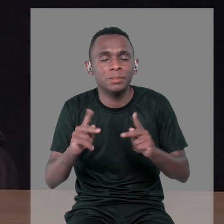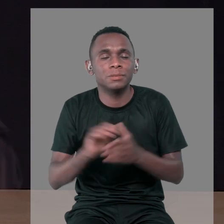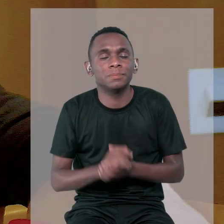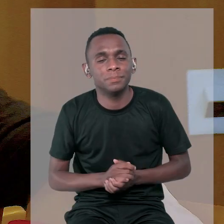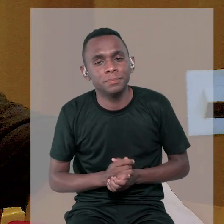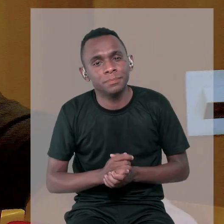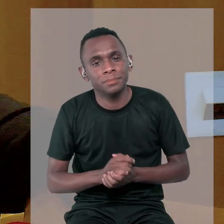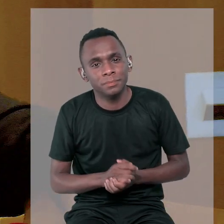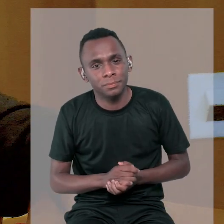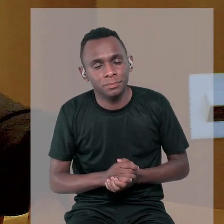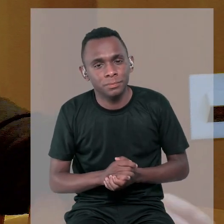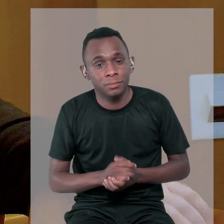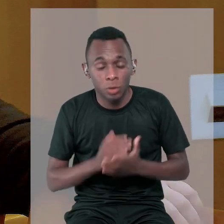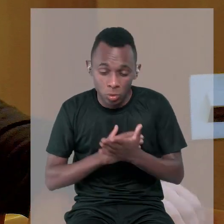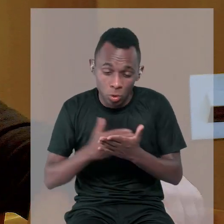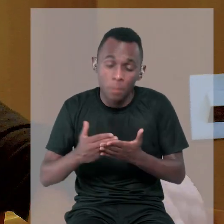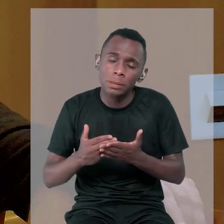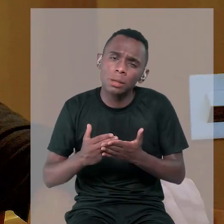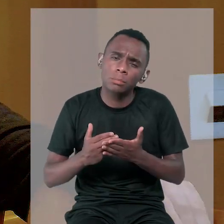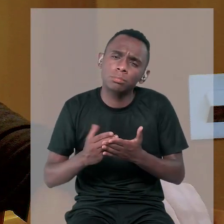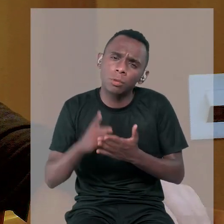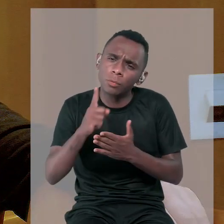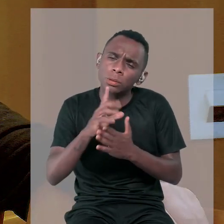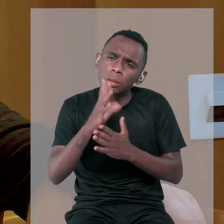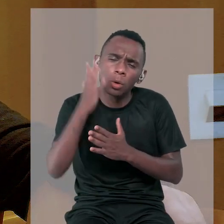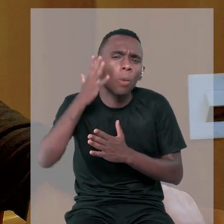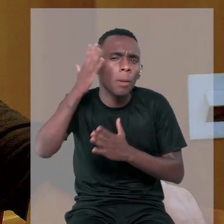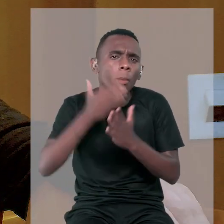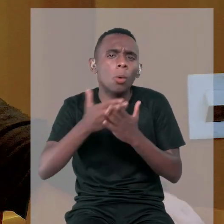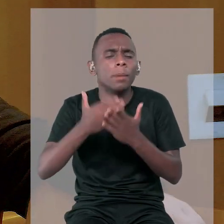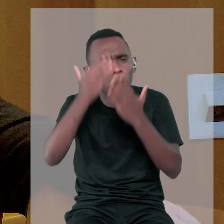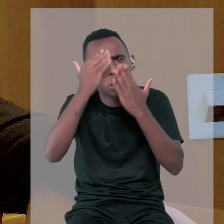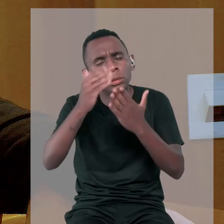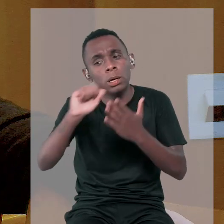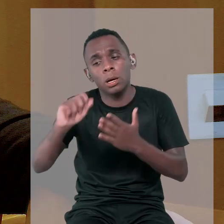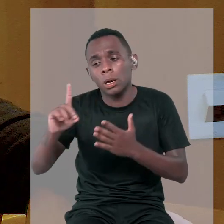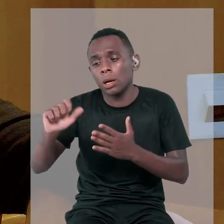começar espelhando o início da sua palestra, o seu agradecimento ao Adalto.